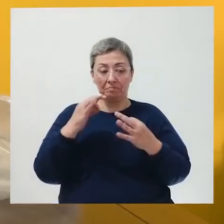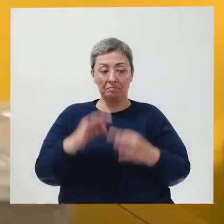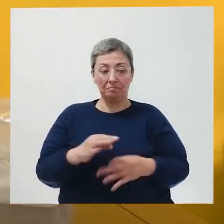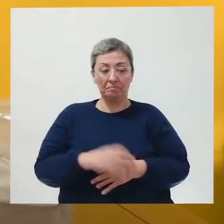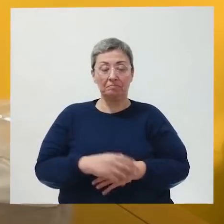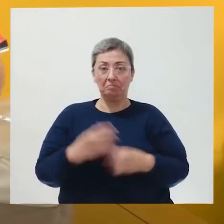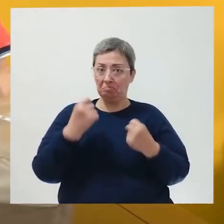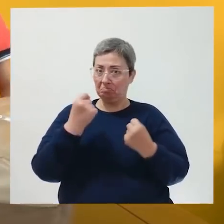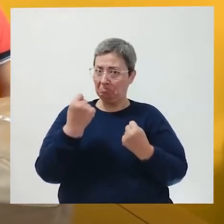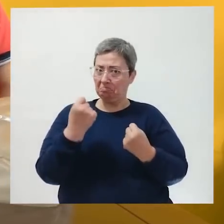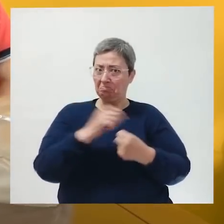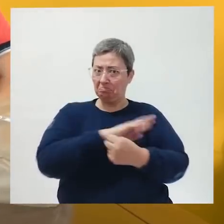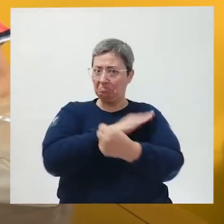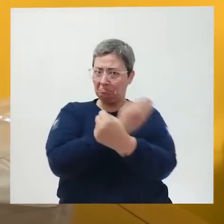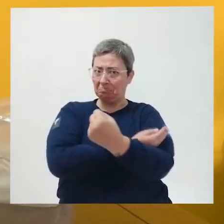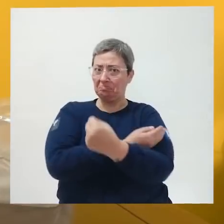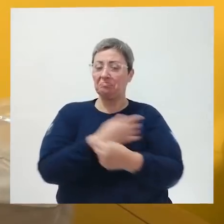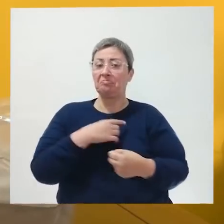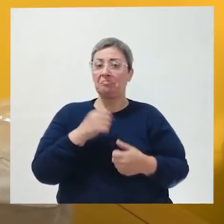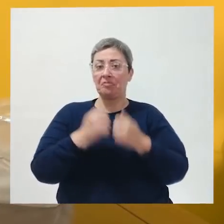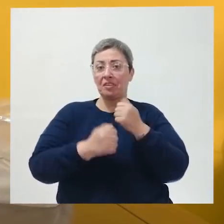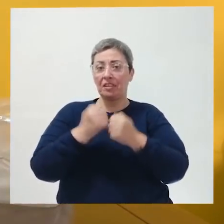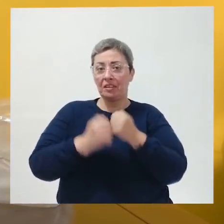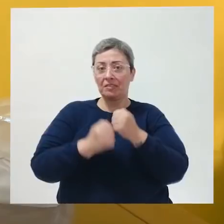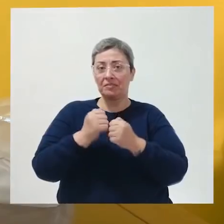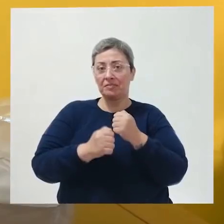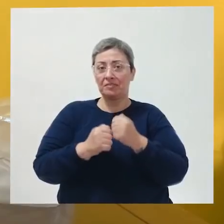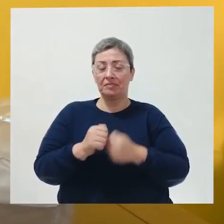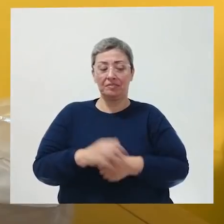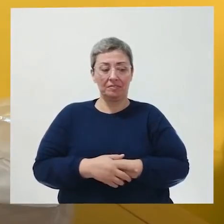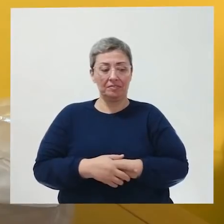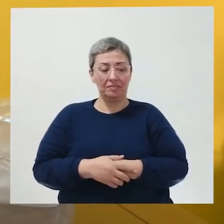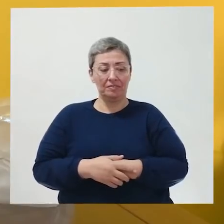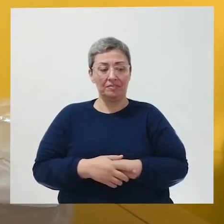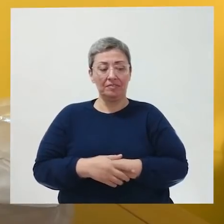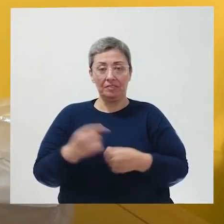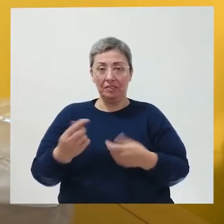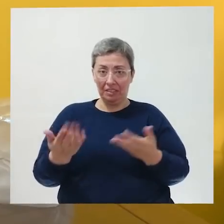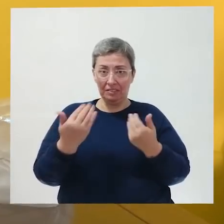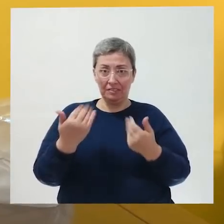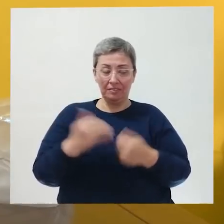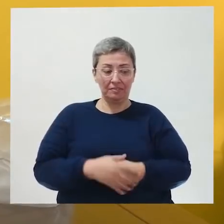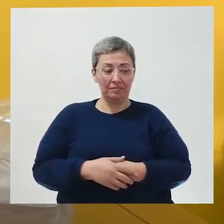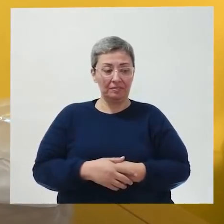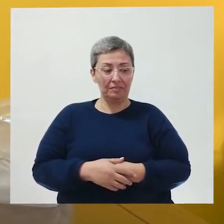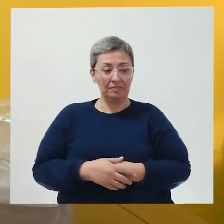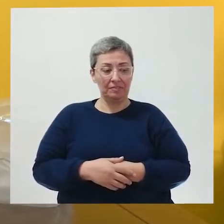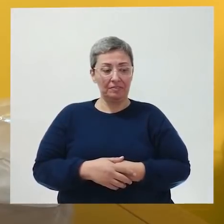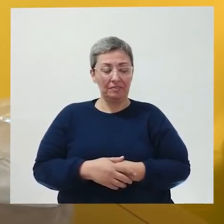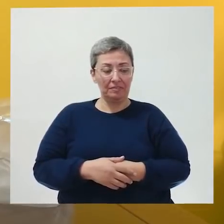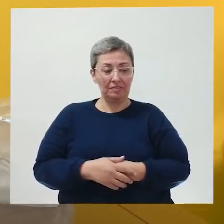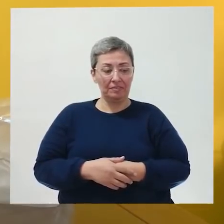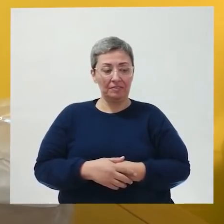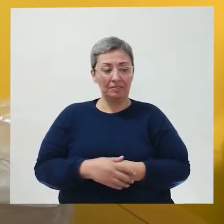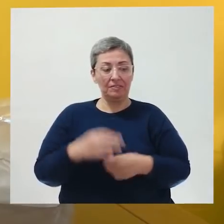Isso, que menino forte. Fala, arroz. Arroz. Isso, vem.